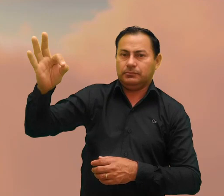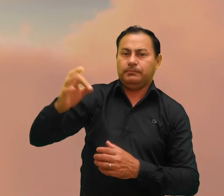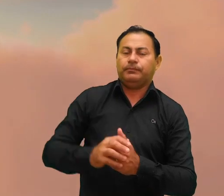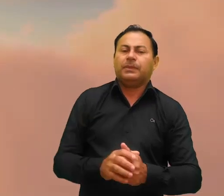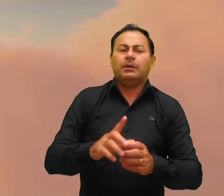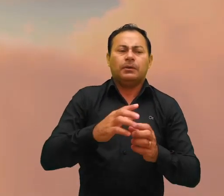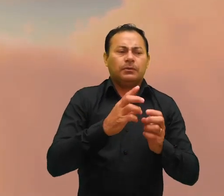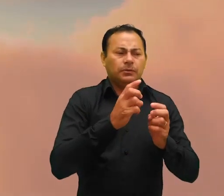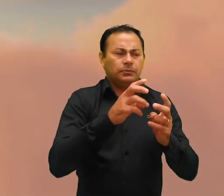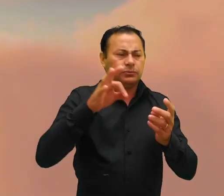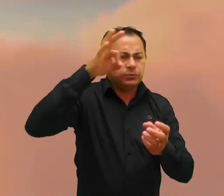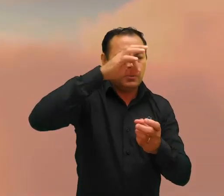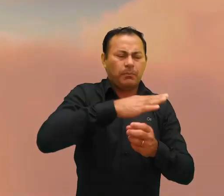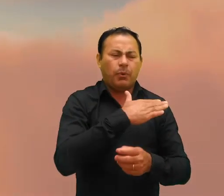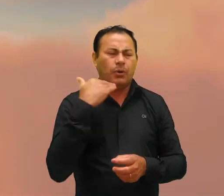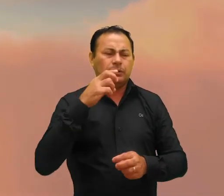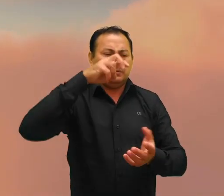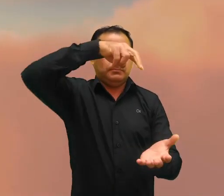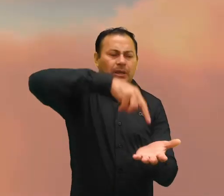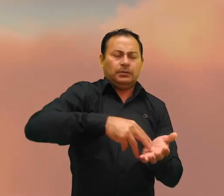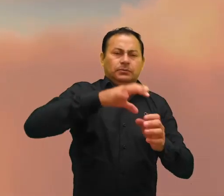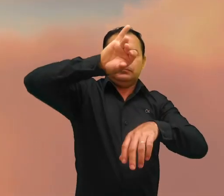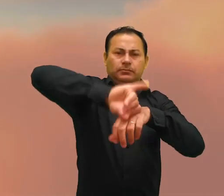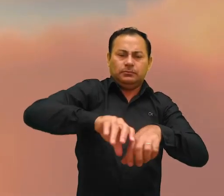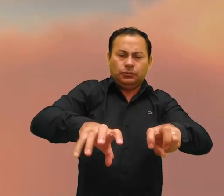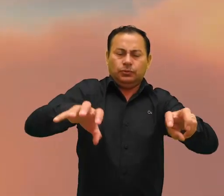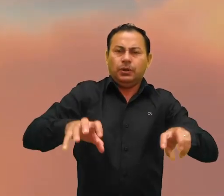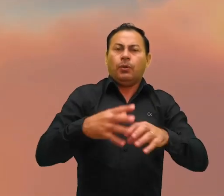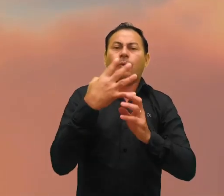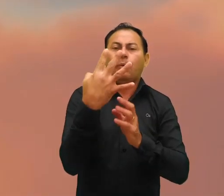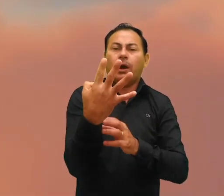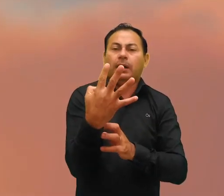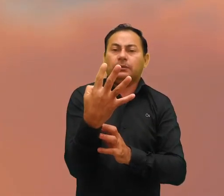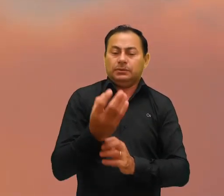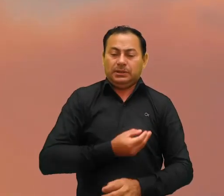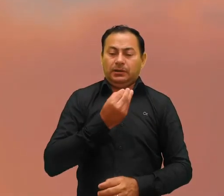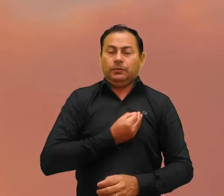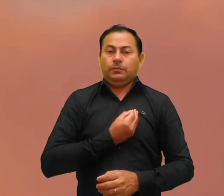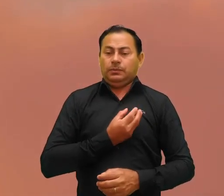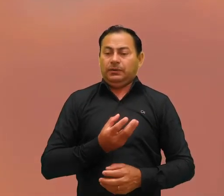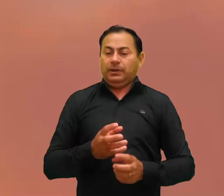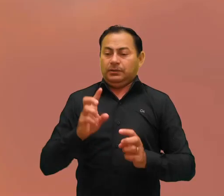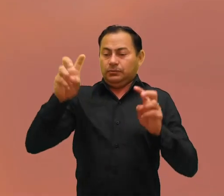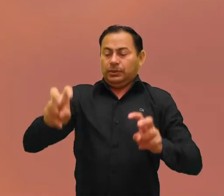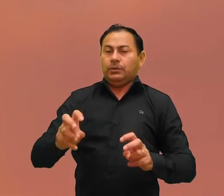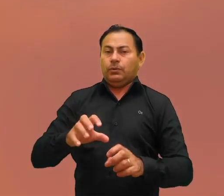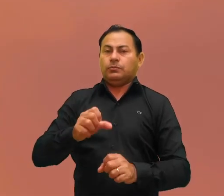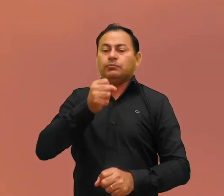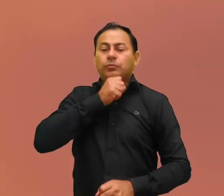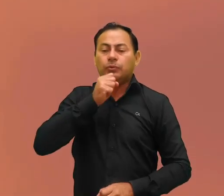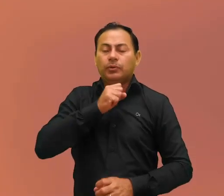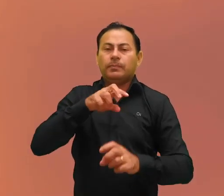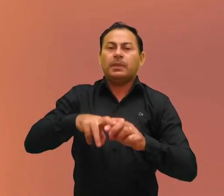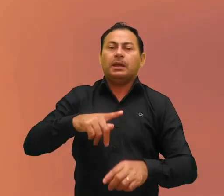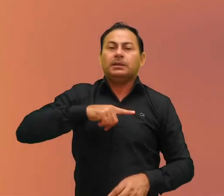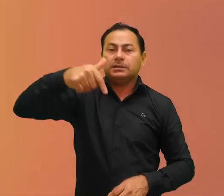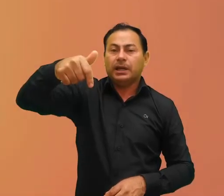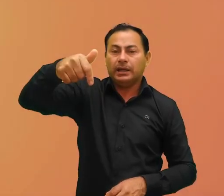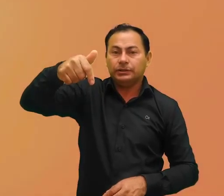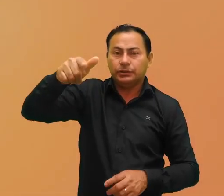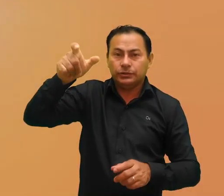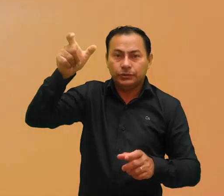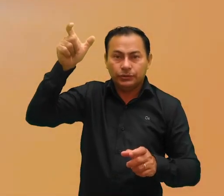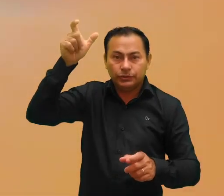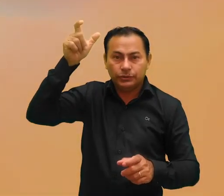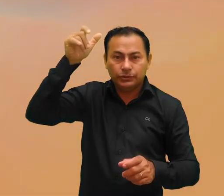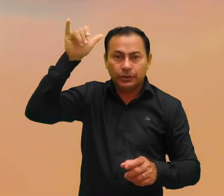ter estado morto em pé no centro do trono, cercado pelos 4 seres viventes e pelos anciãos. Ele tinha 7 chifres e